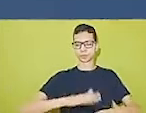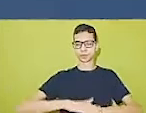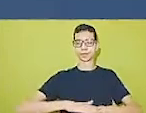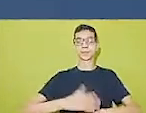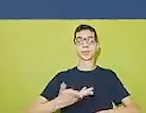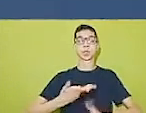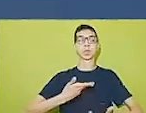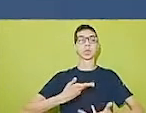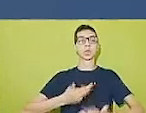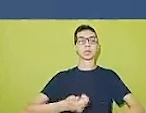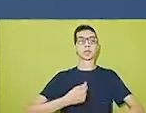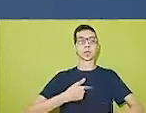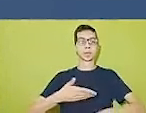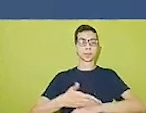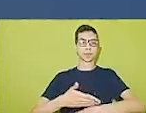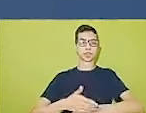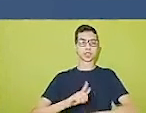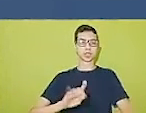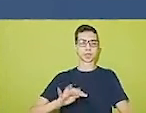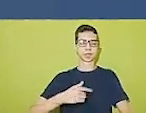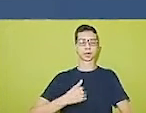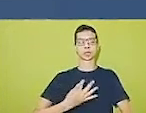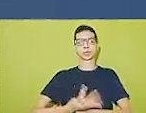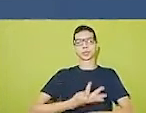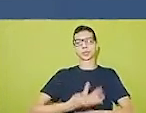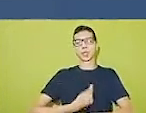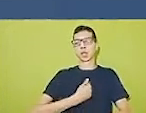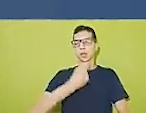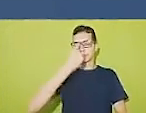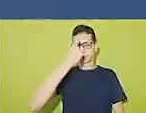eu resisti um pouquinho, porque eu achei que não ia caber, né?